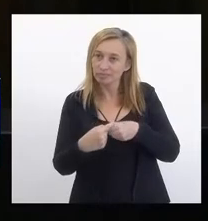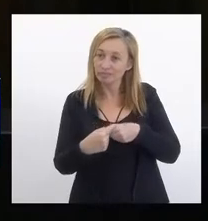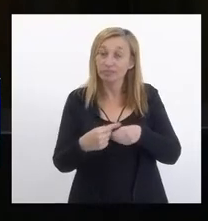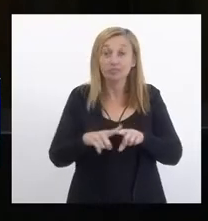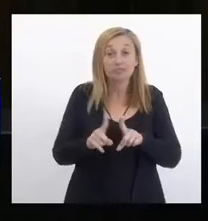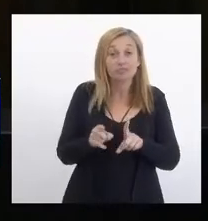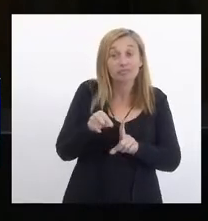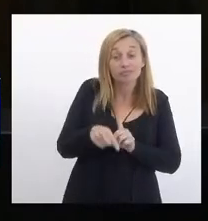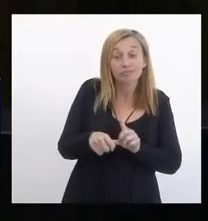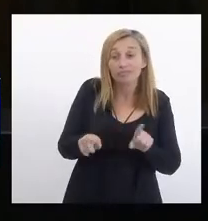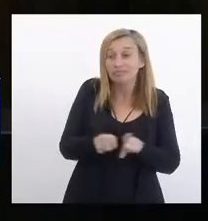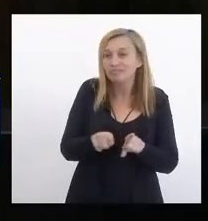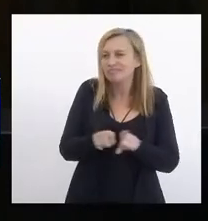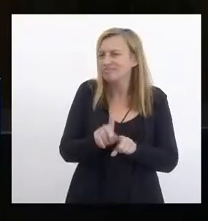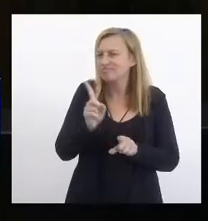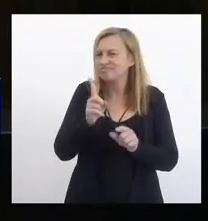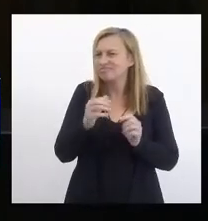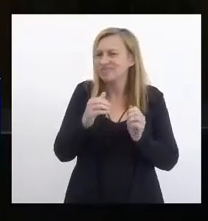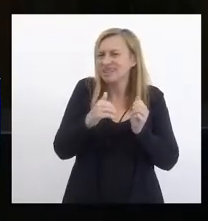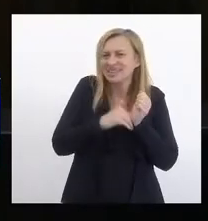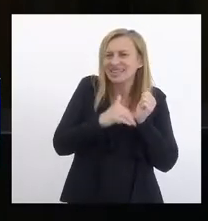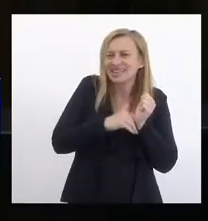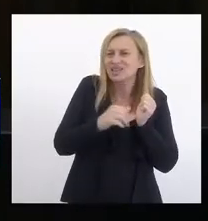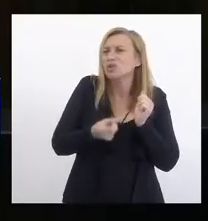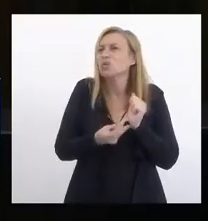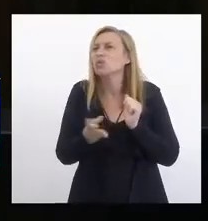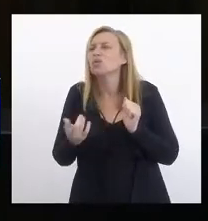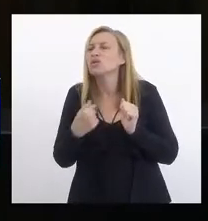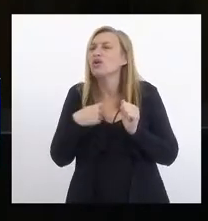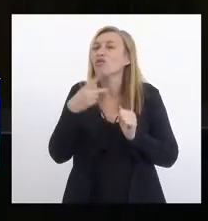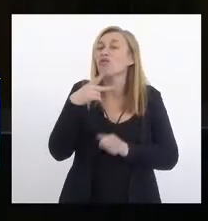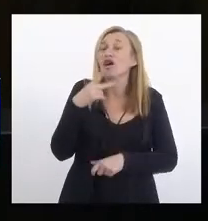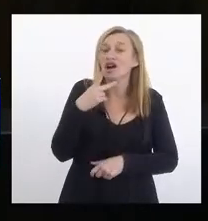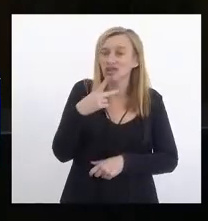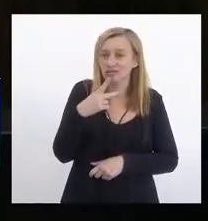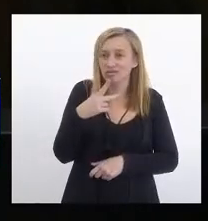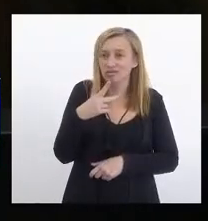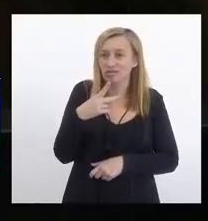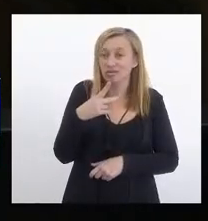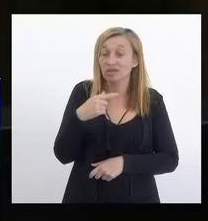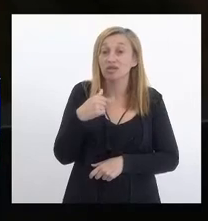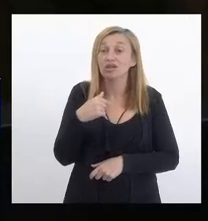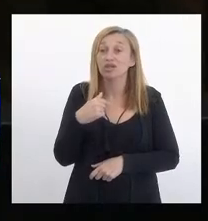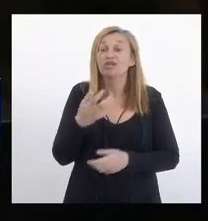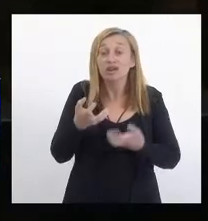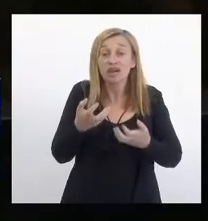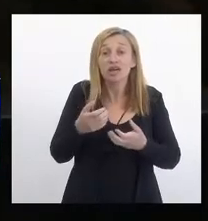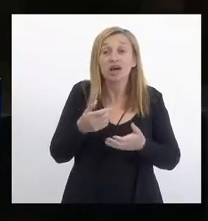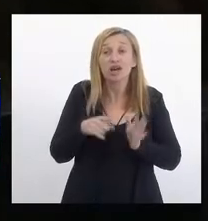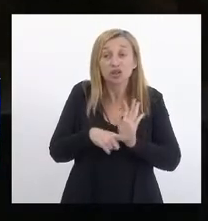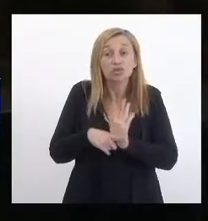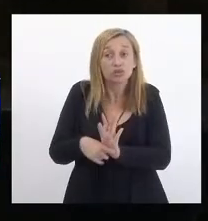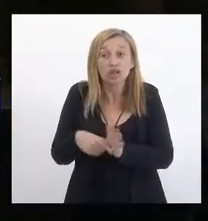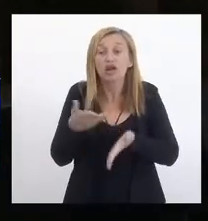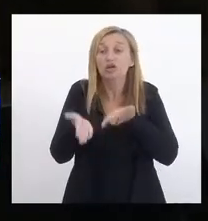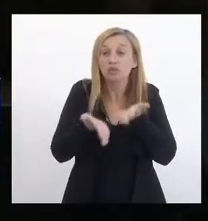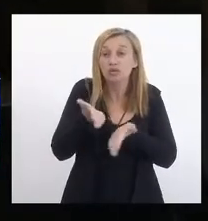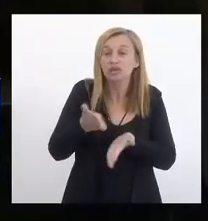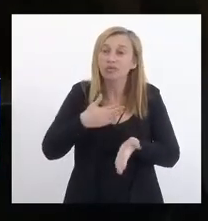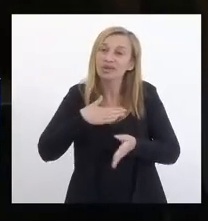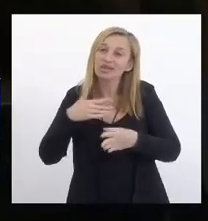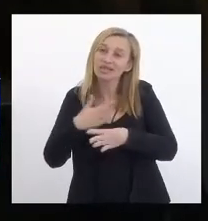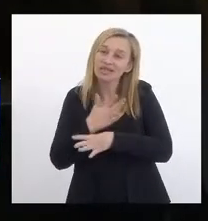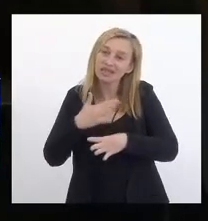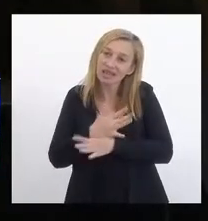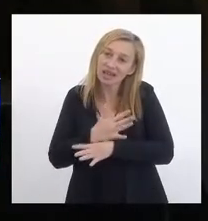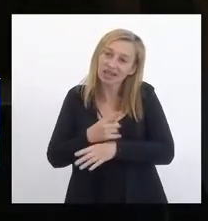Mas aqui também não é segredo para ninguém o quanto eu falo e o quanto eu tento ajudar e cuidar da minha cidade querida,